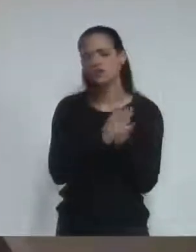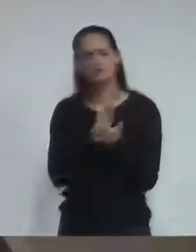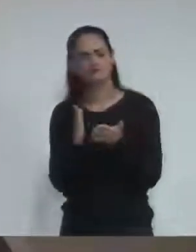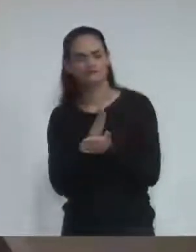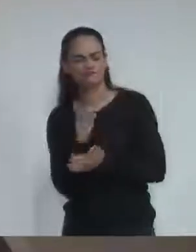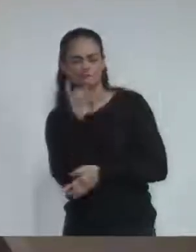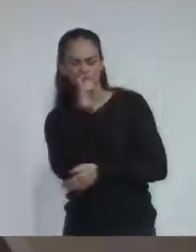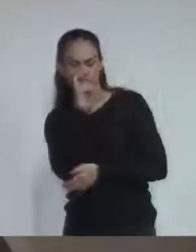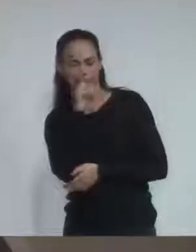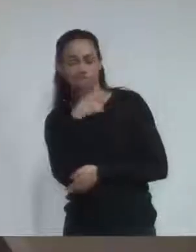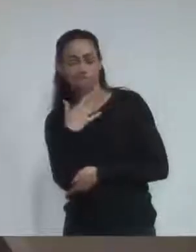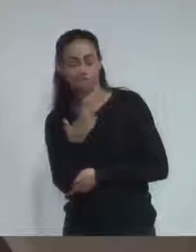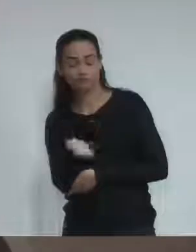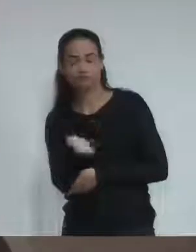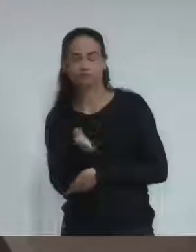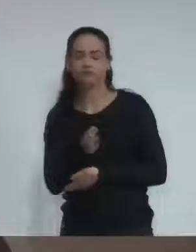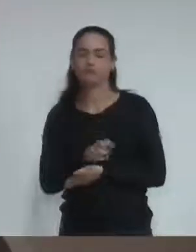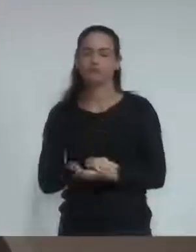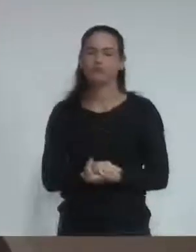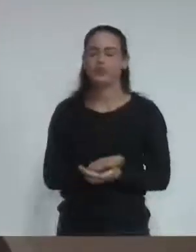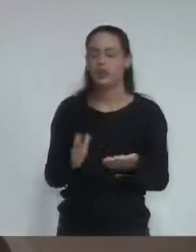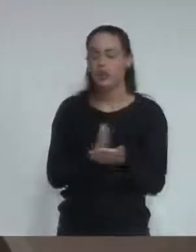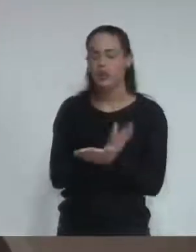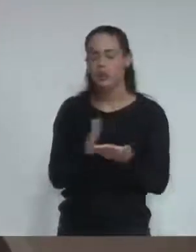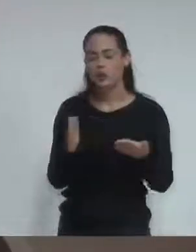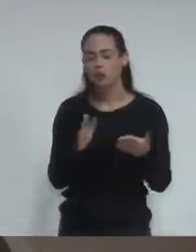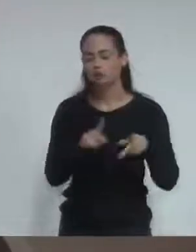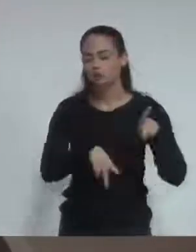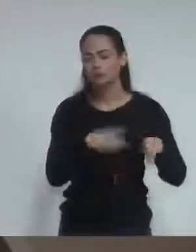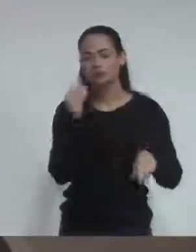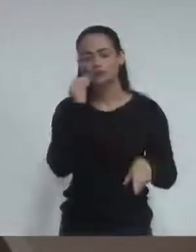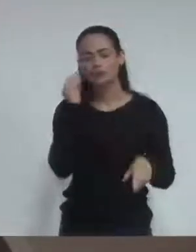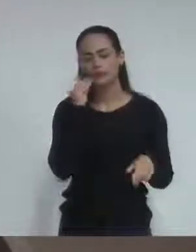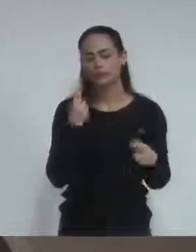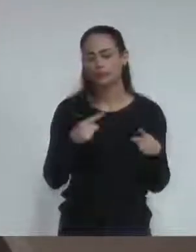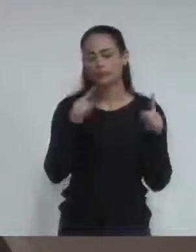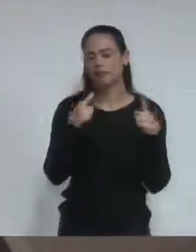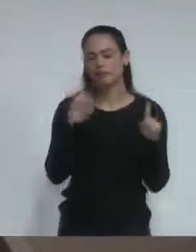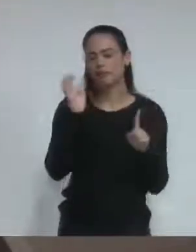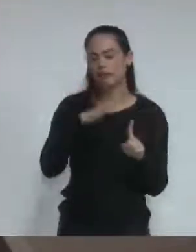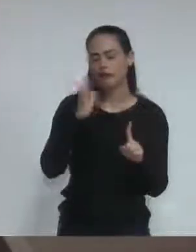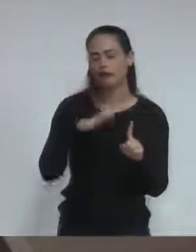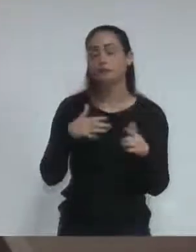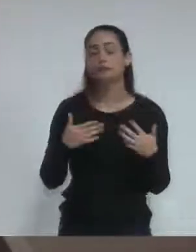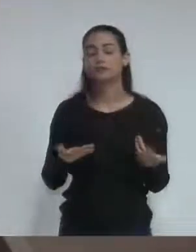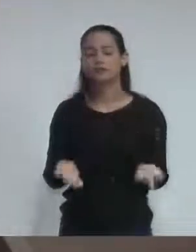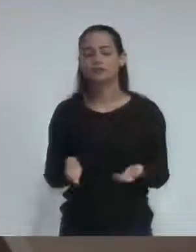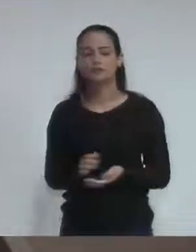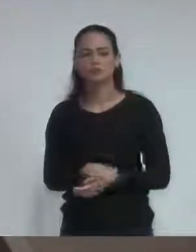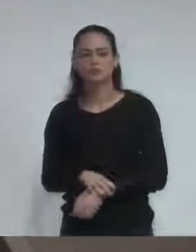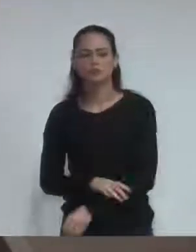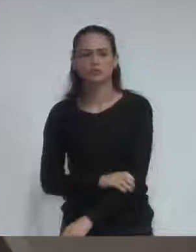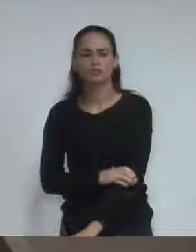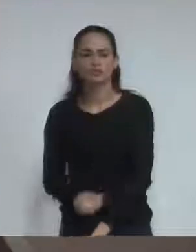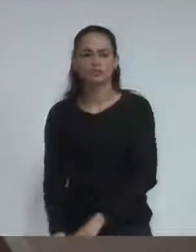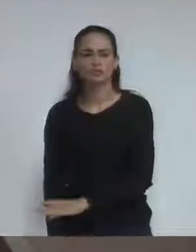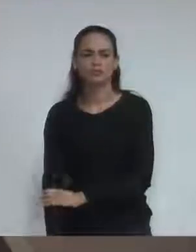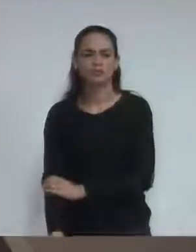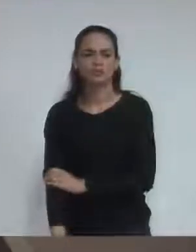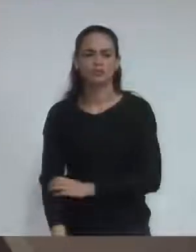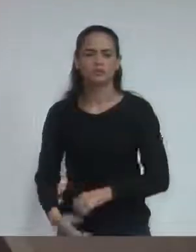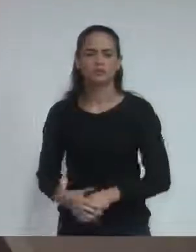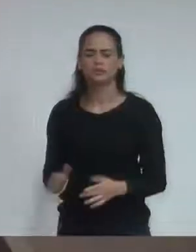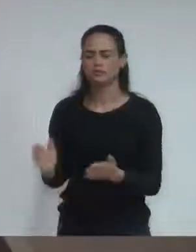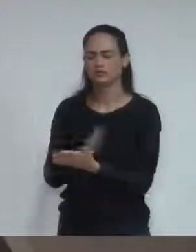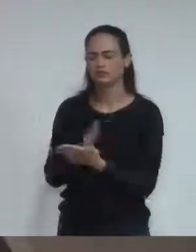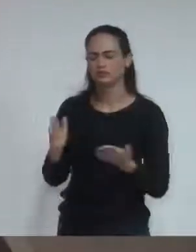na fogueira e tudo. Eu ouvi bastante rumores, talvez outros vereadores tenham ouvido, sobre montagem de governo paralelo, de